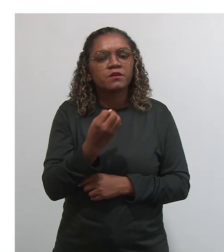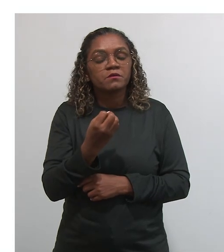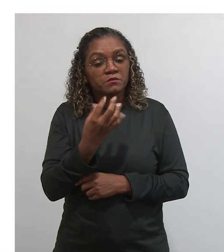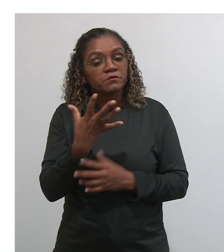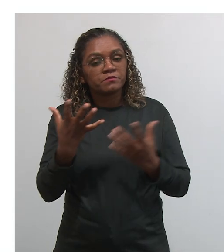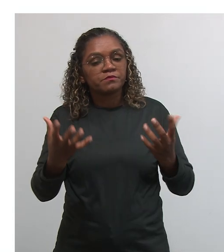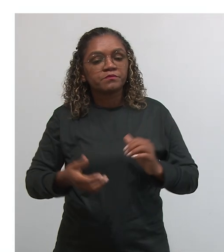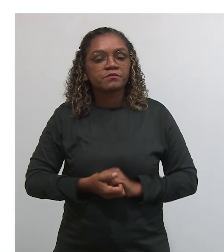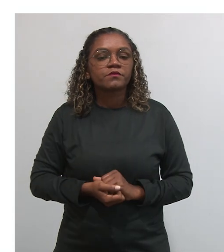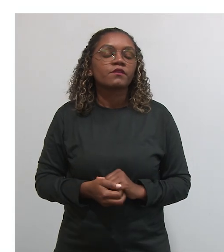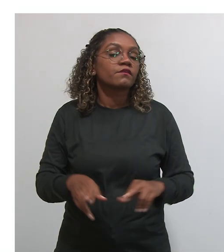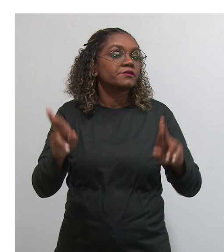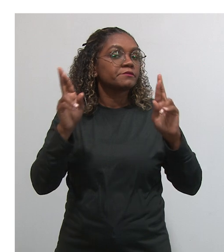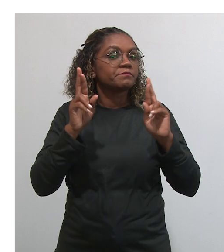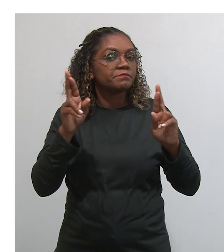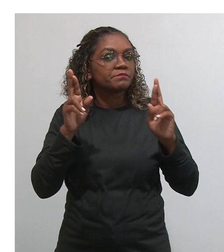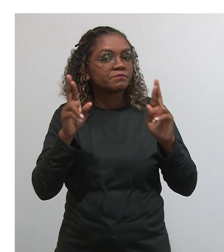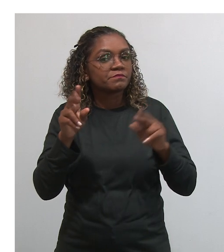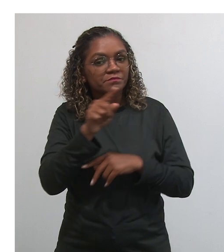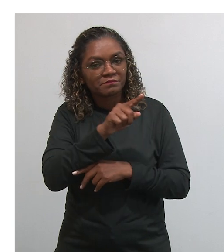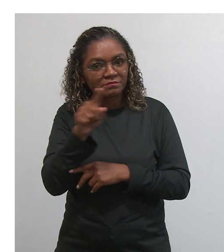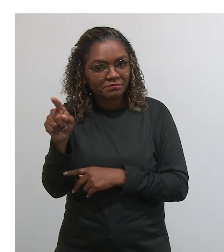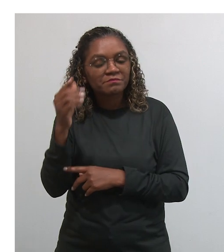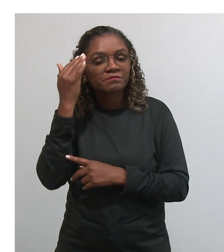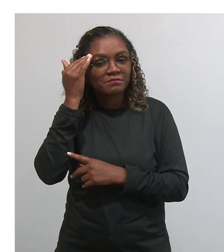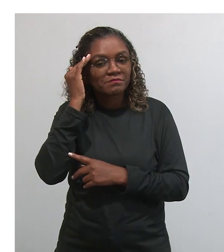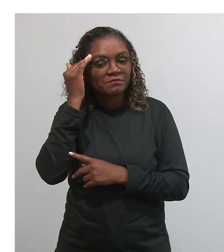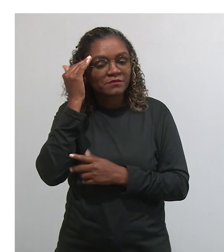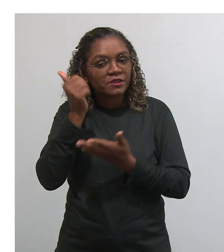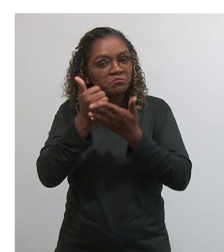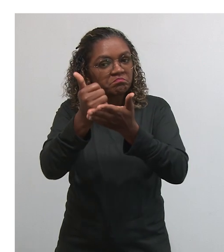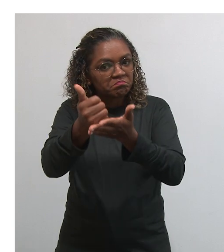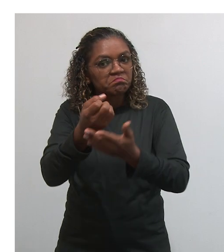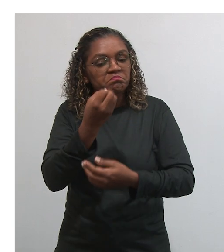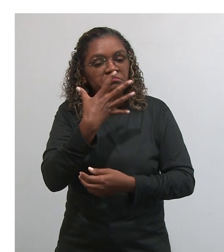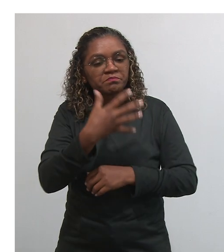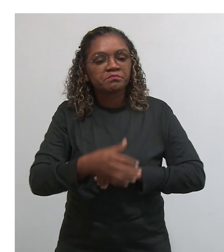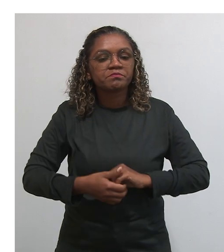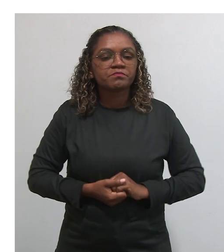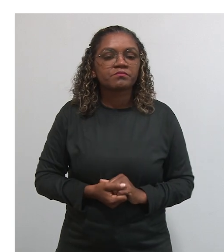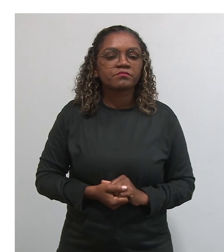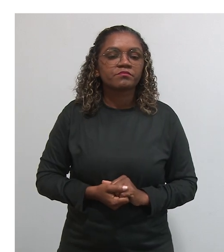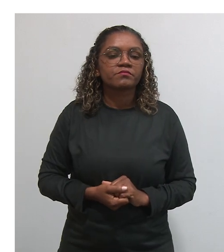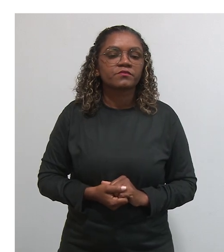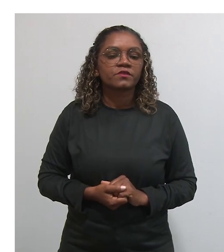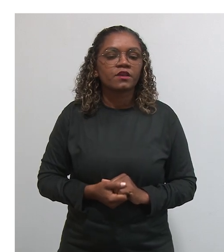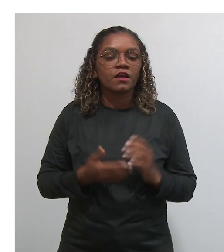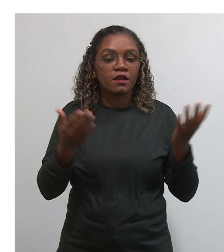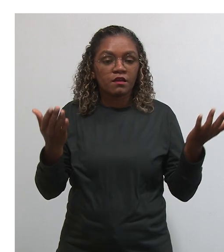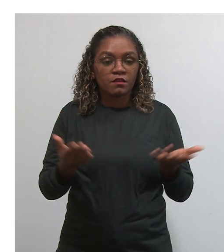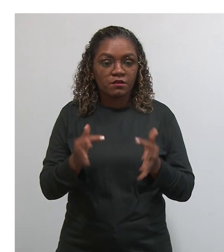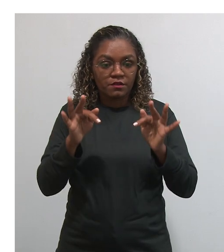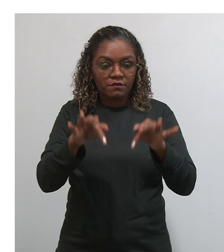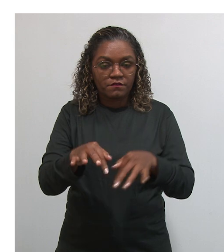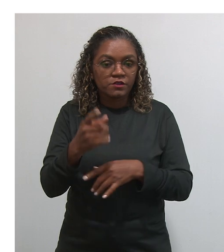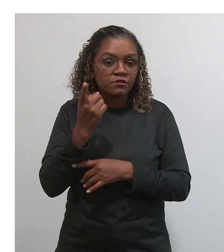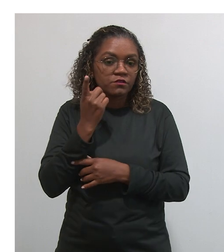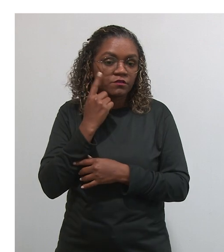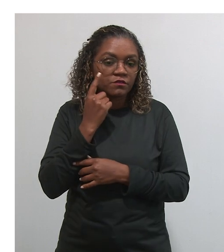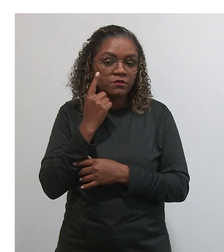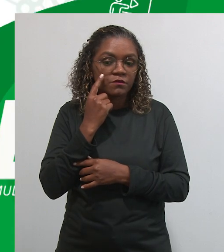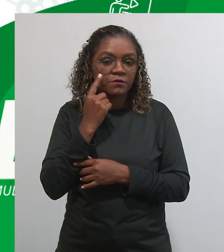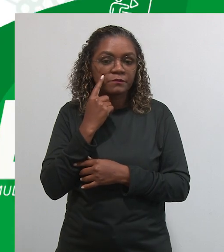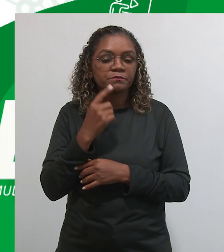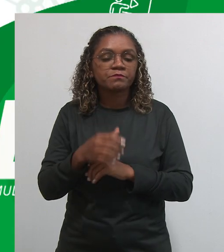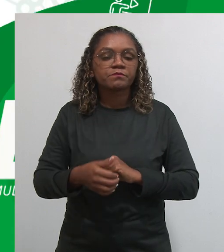interessantes, tá certo? Espero que contribua aí para você. E para falar disso, só para finalizar a nossa